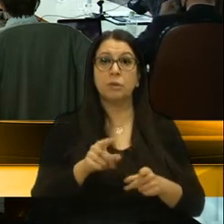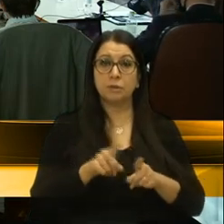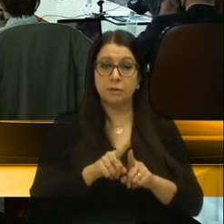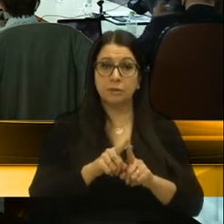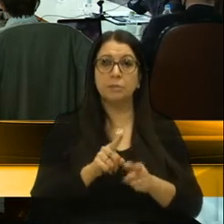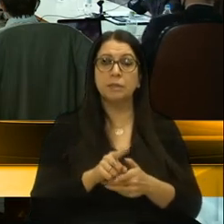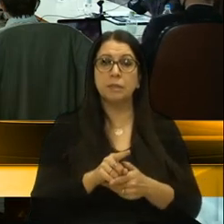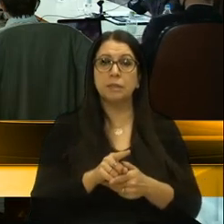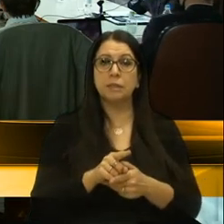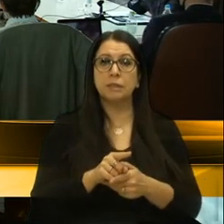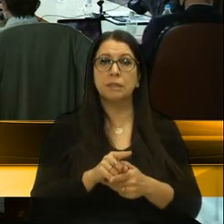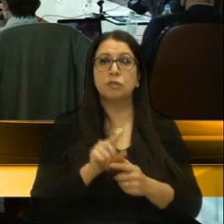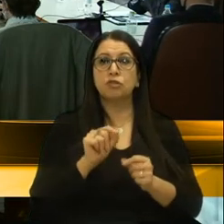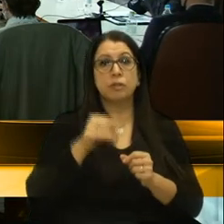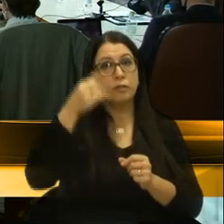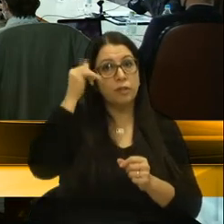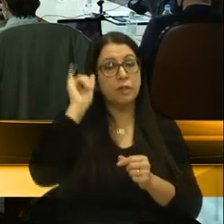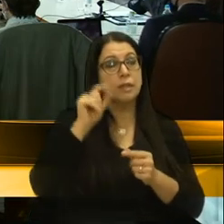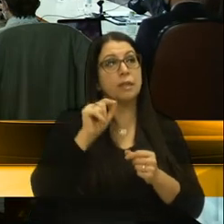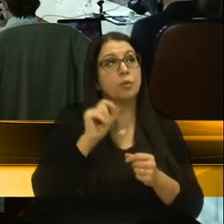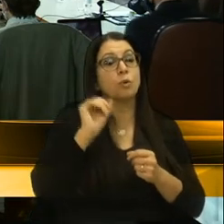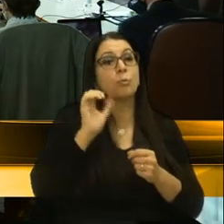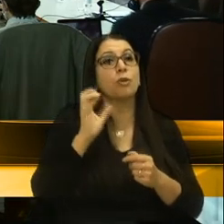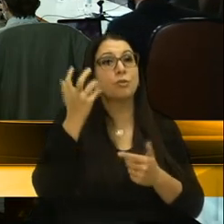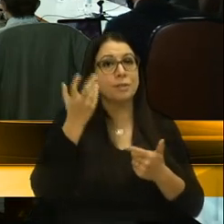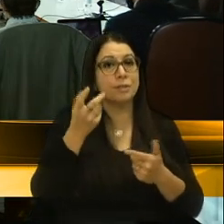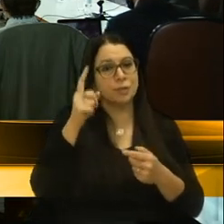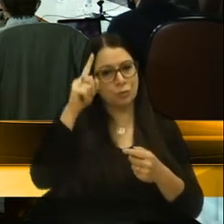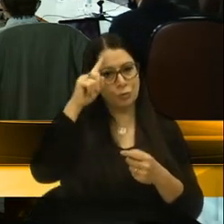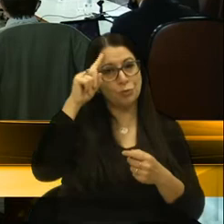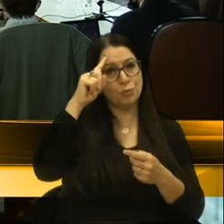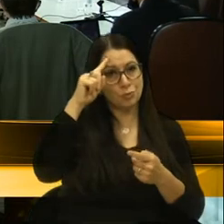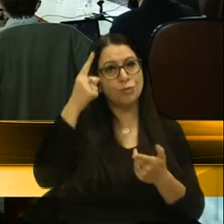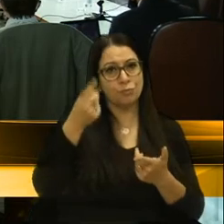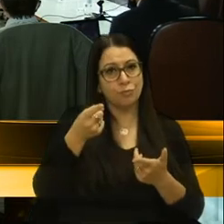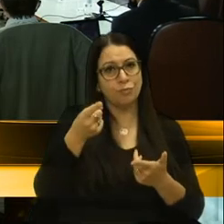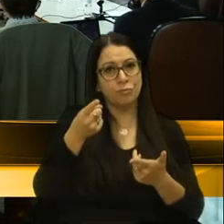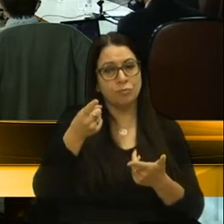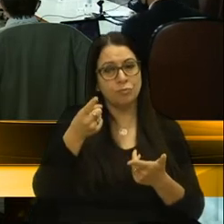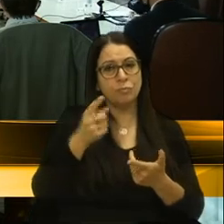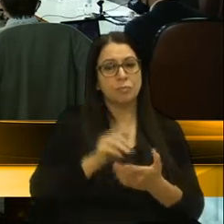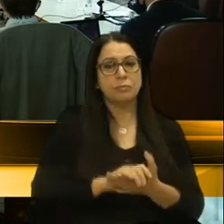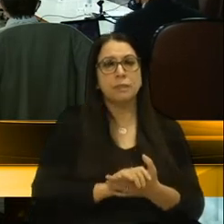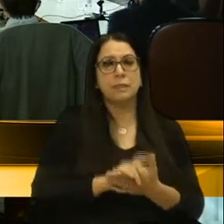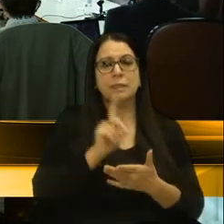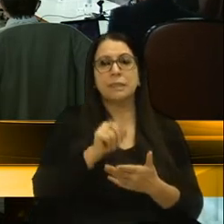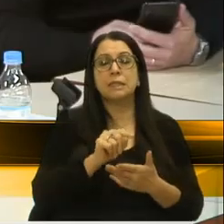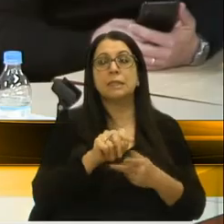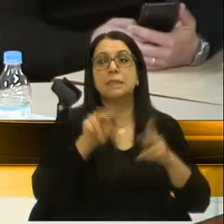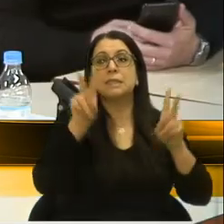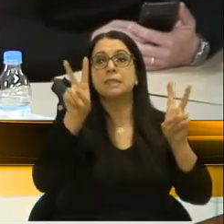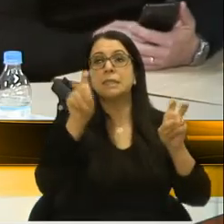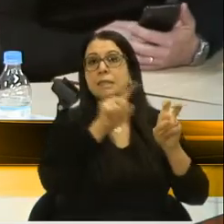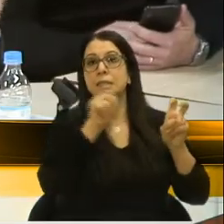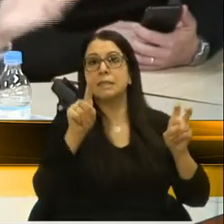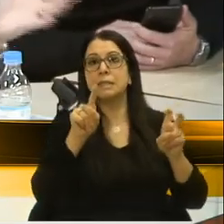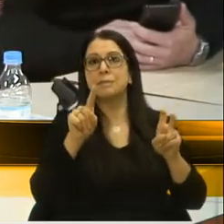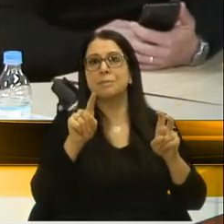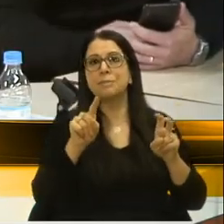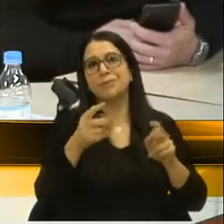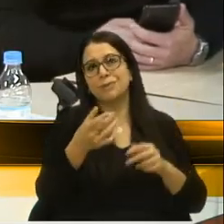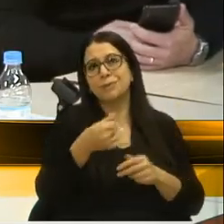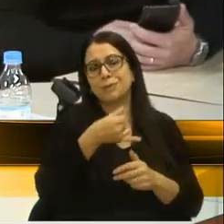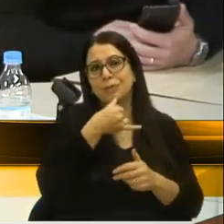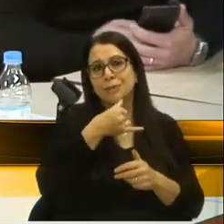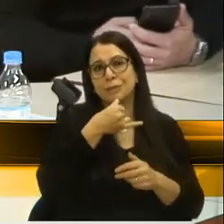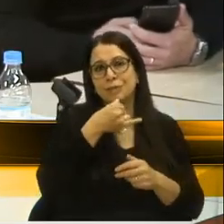também nas precauções que, infelizmente, ocorrem no dia a dia por conta desses temas tão infelizes que acontecem